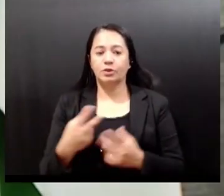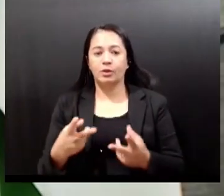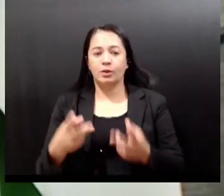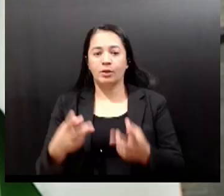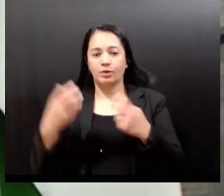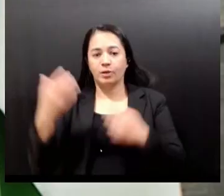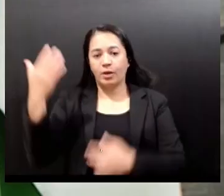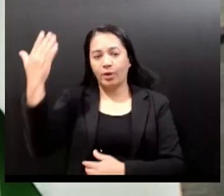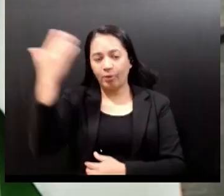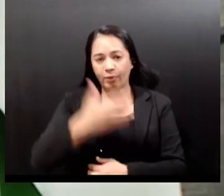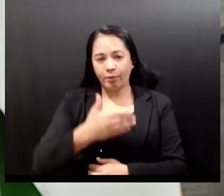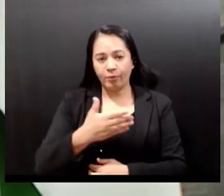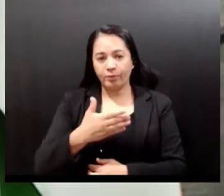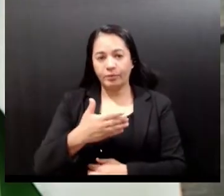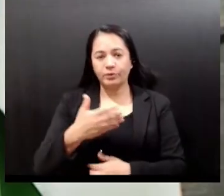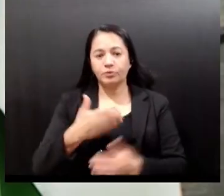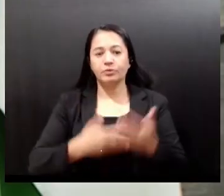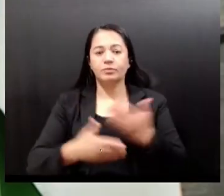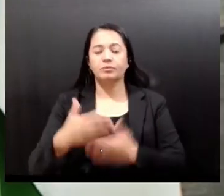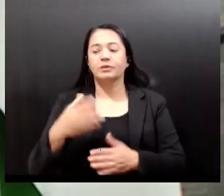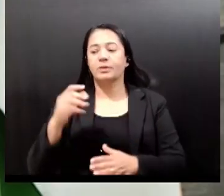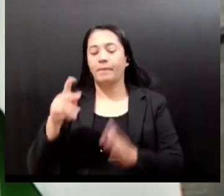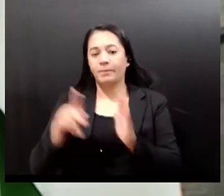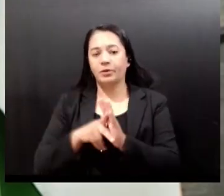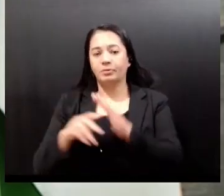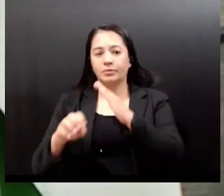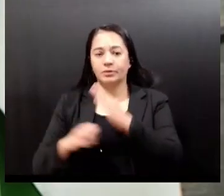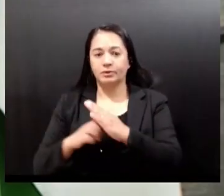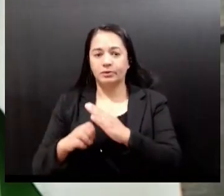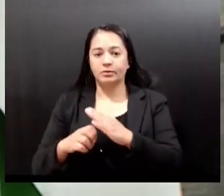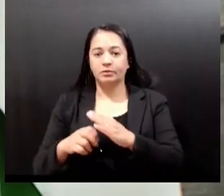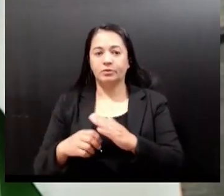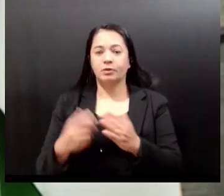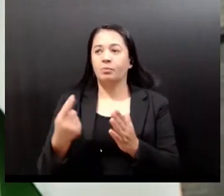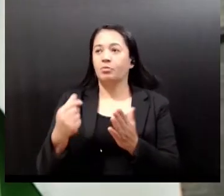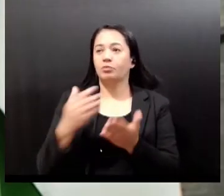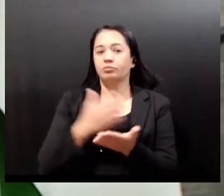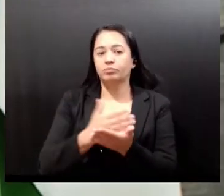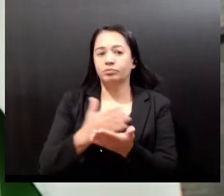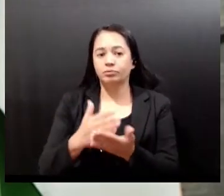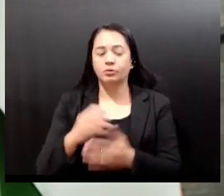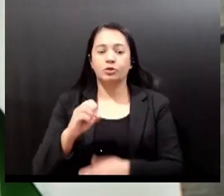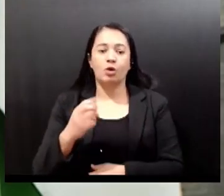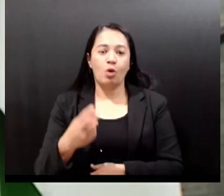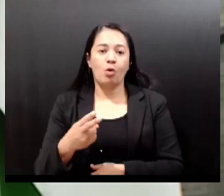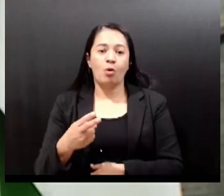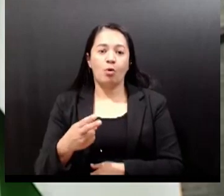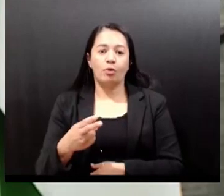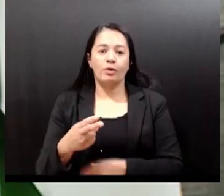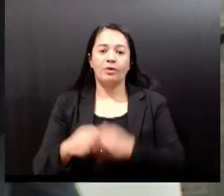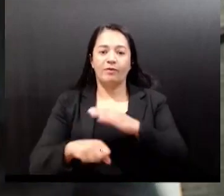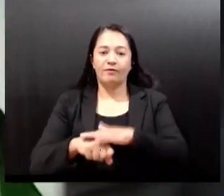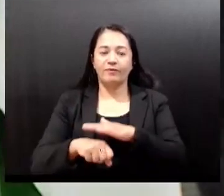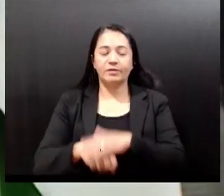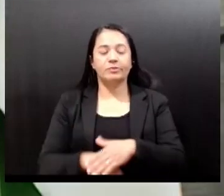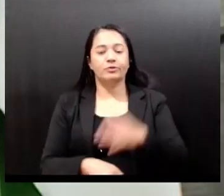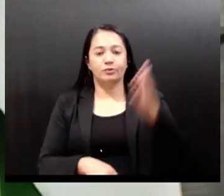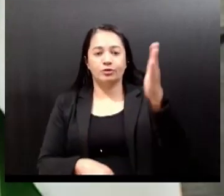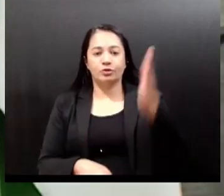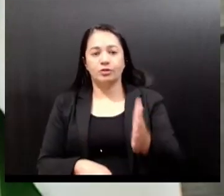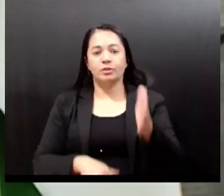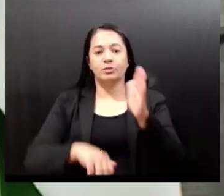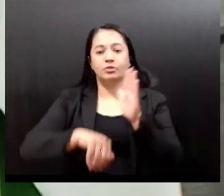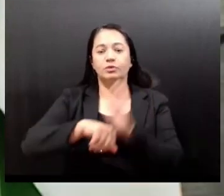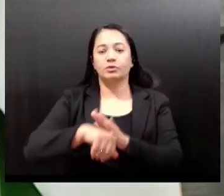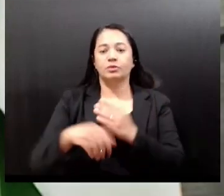de envolvimento dessas empresas, seja através de financiamento ou seja inclusive através da execução direta dos crimes, a partir da